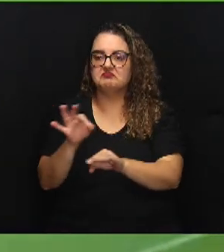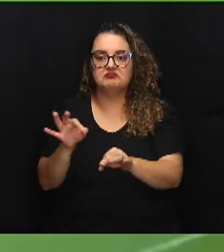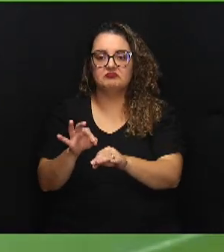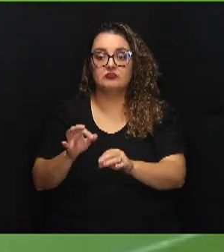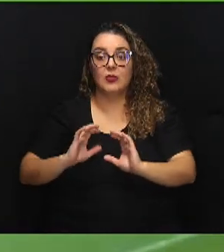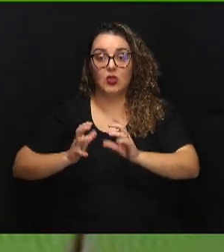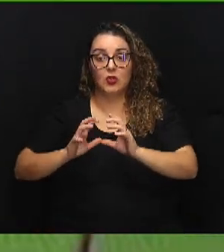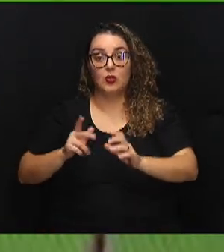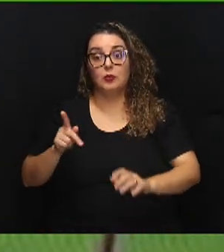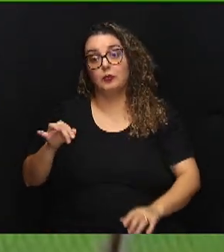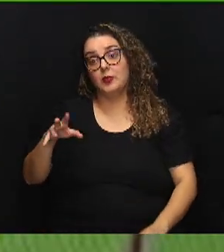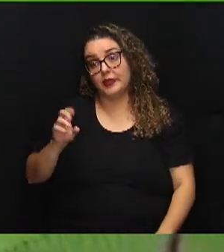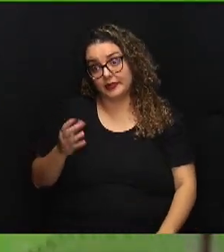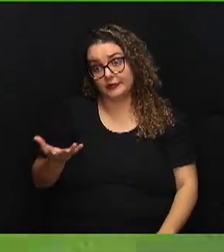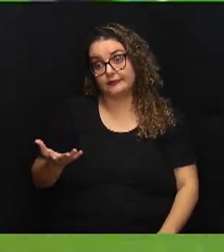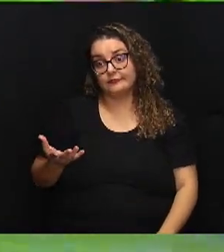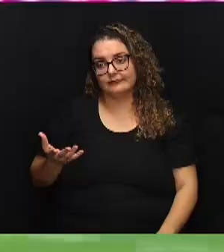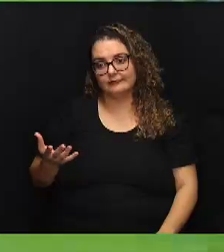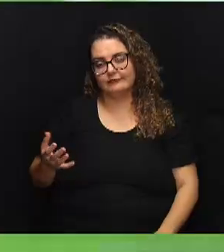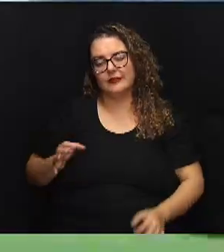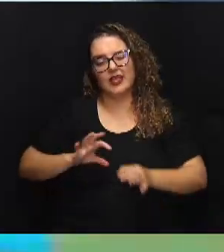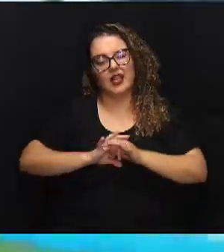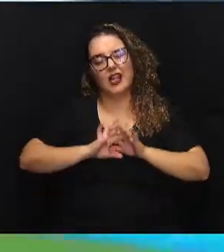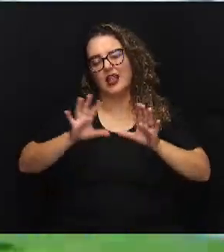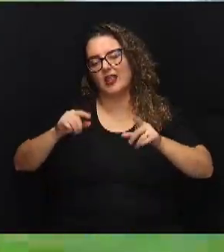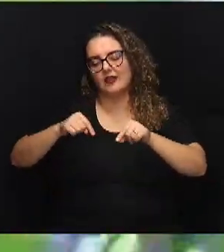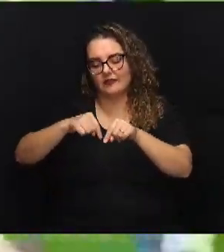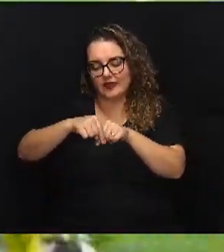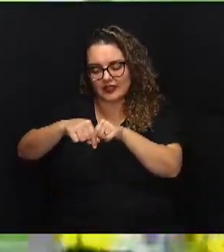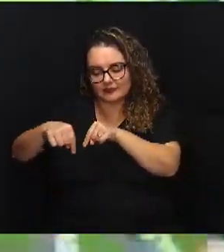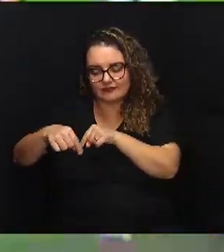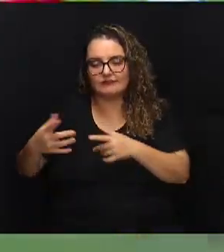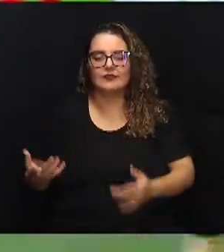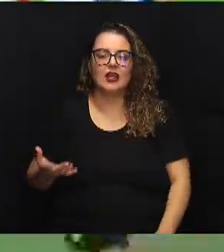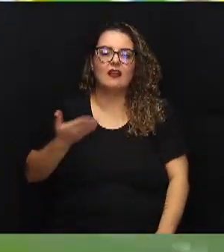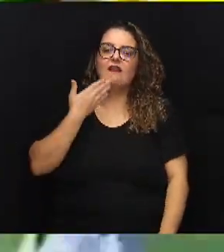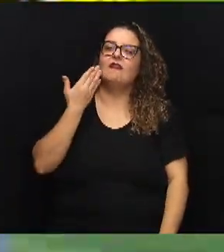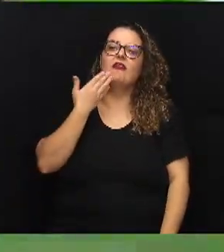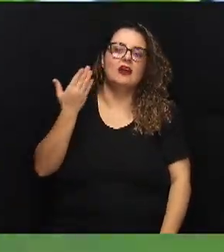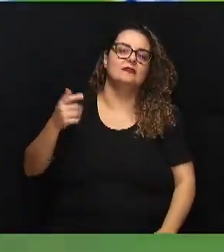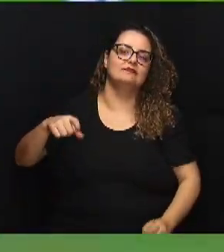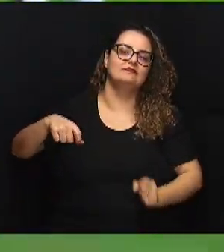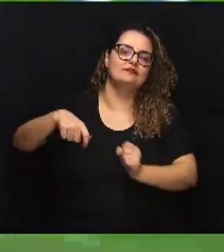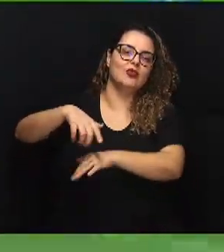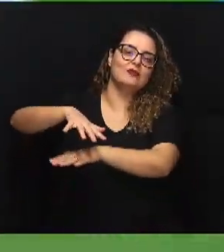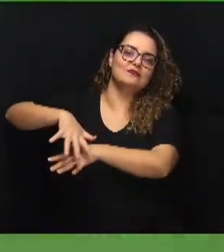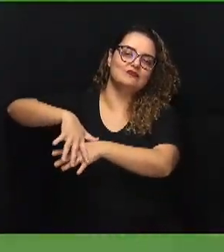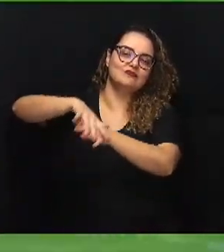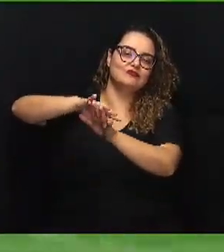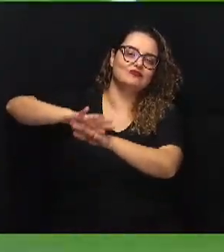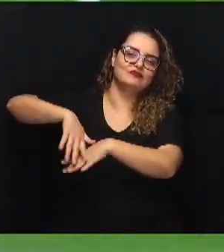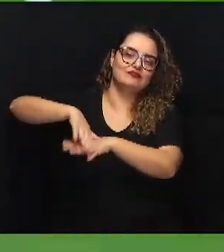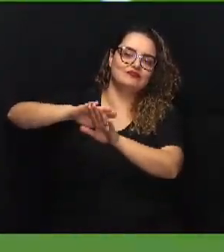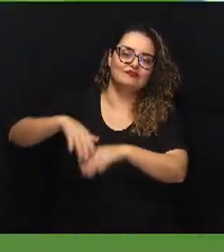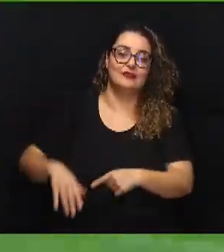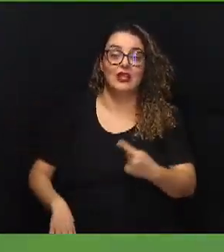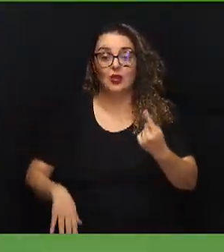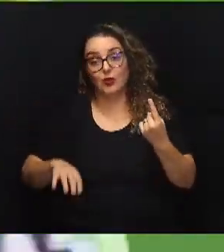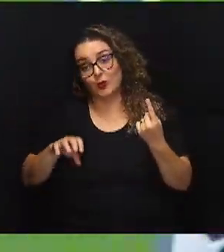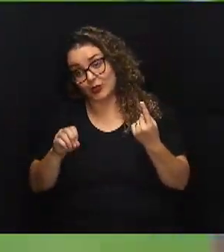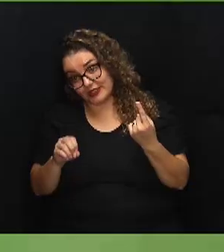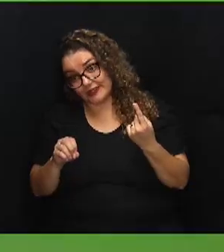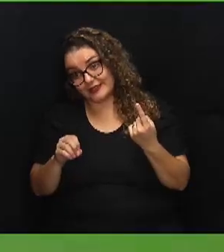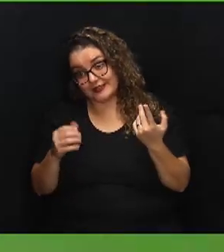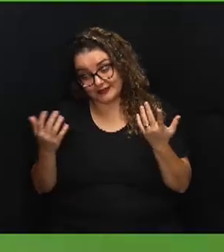para Pedro Felipe, que livre na pequena área, fácil, mandou para o fundo das redes. 1-0